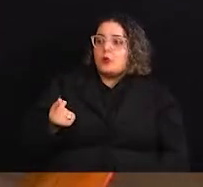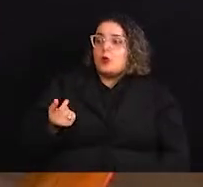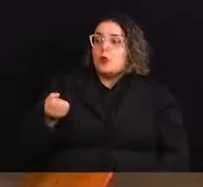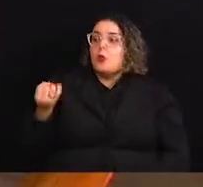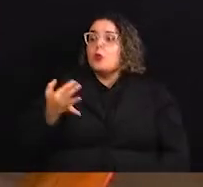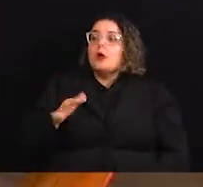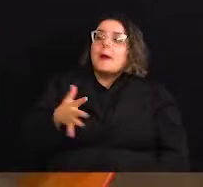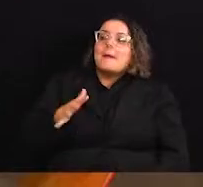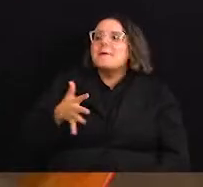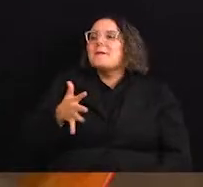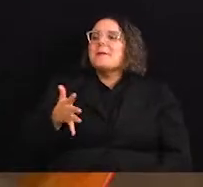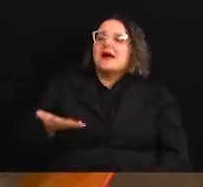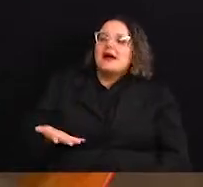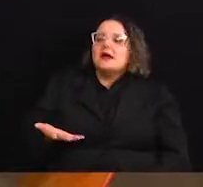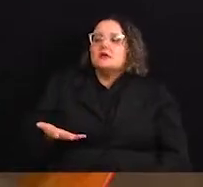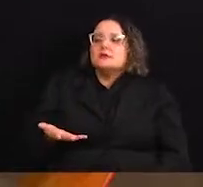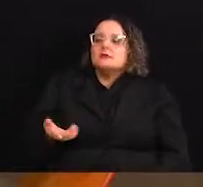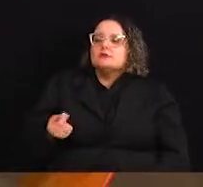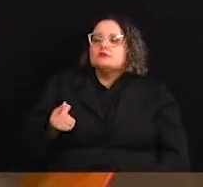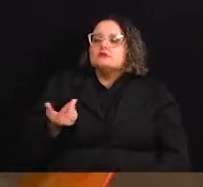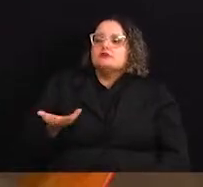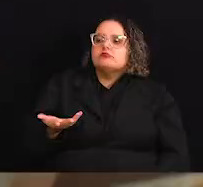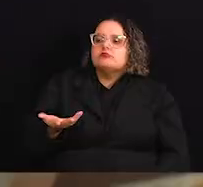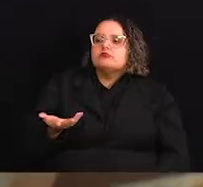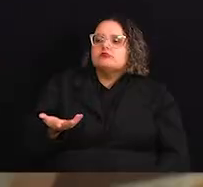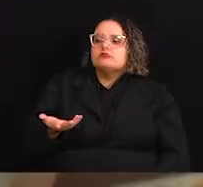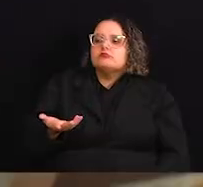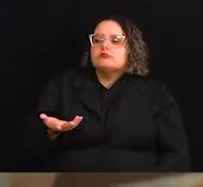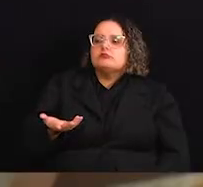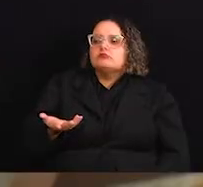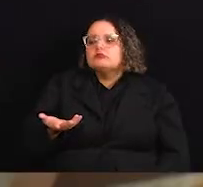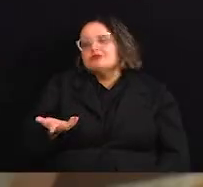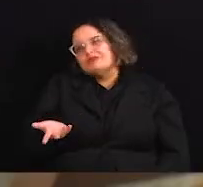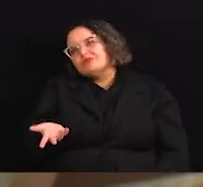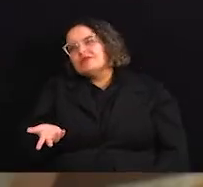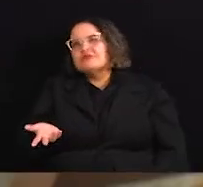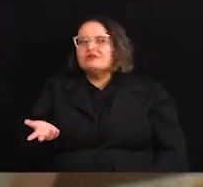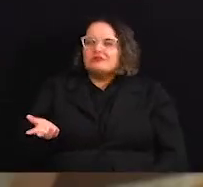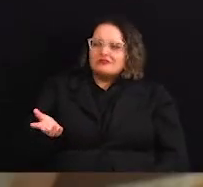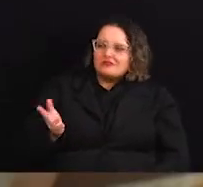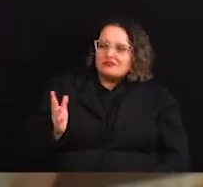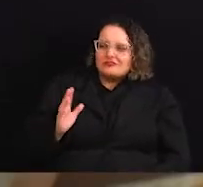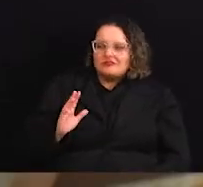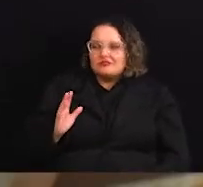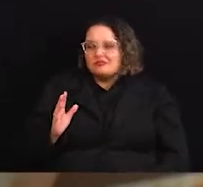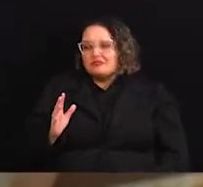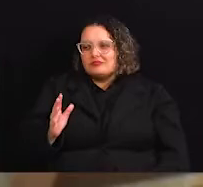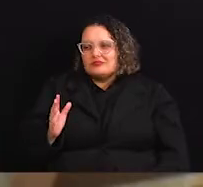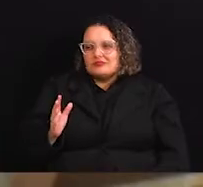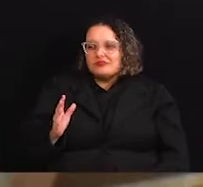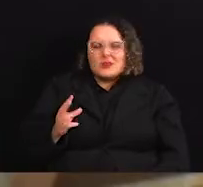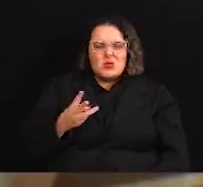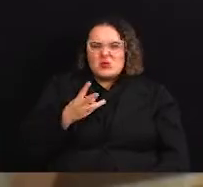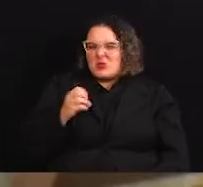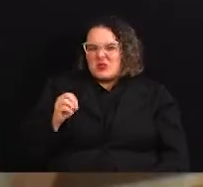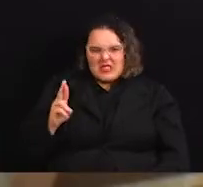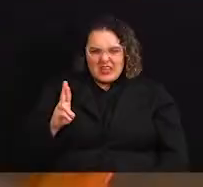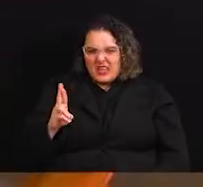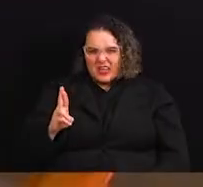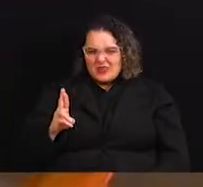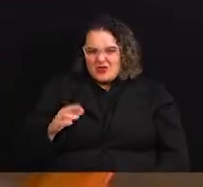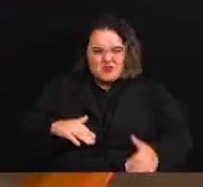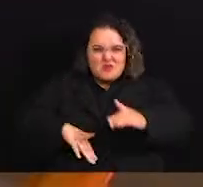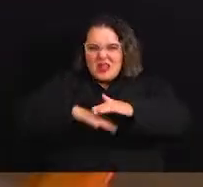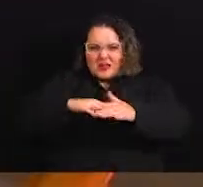custo? Mais ou menos aproximado? Olha, você não vai gastar muito, chutando vai uns